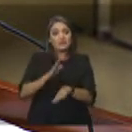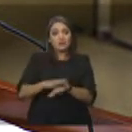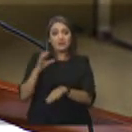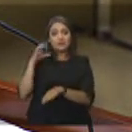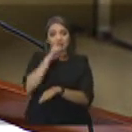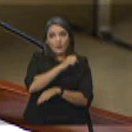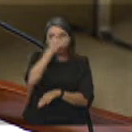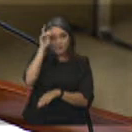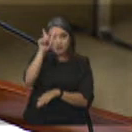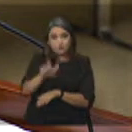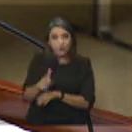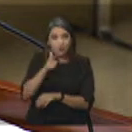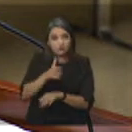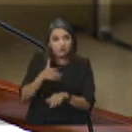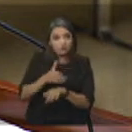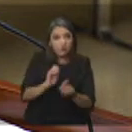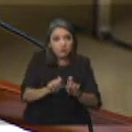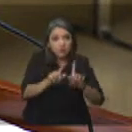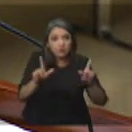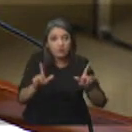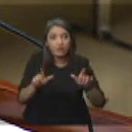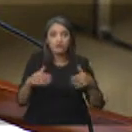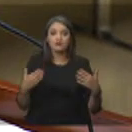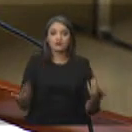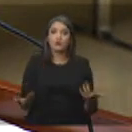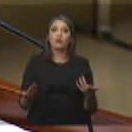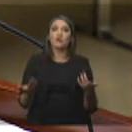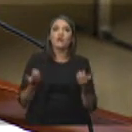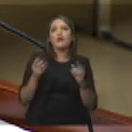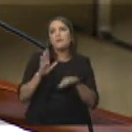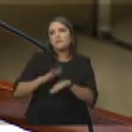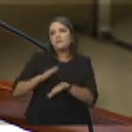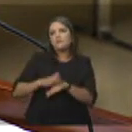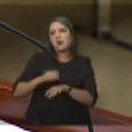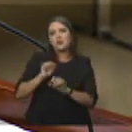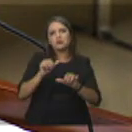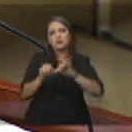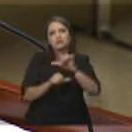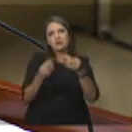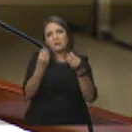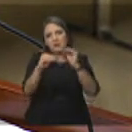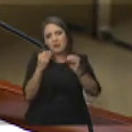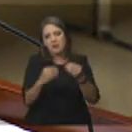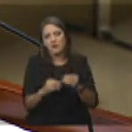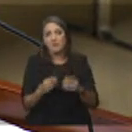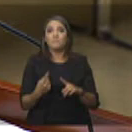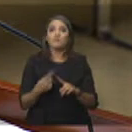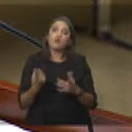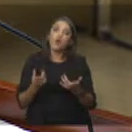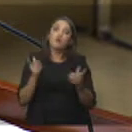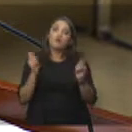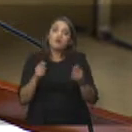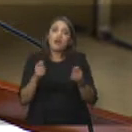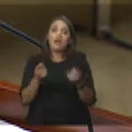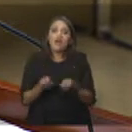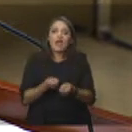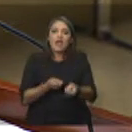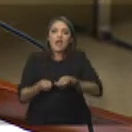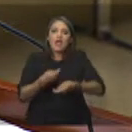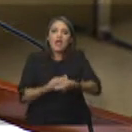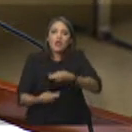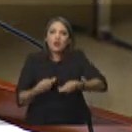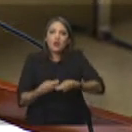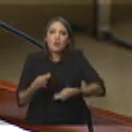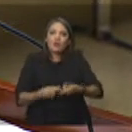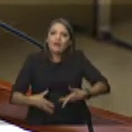próprio titular. O acesso à atualização desses dados pelo próprio titular, ele gera economia de recursos financeiros e economia de tempo